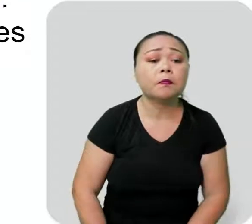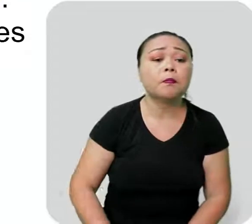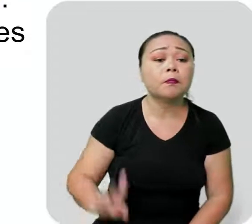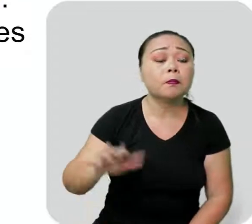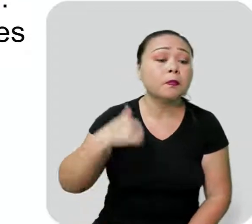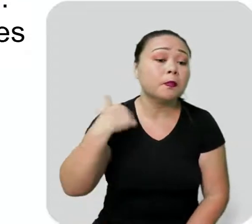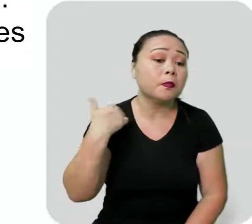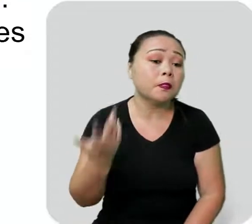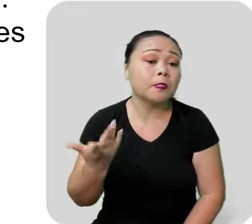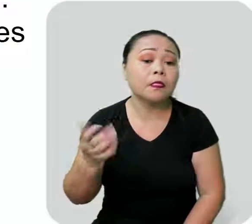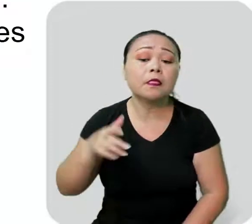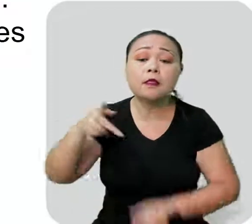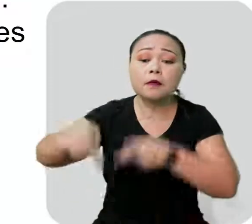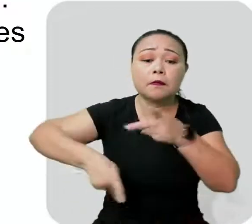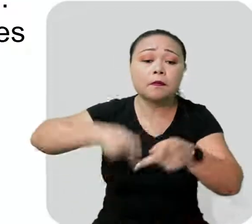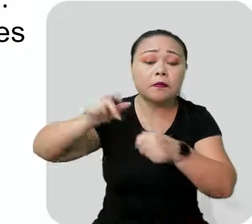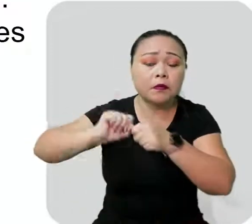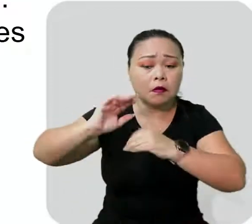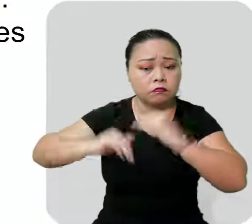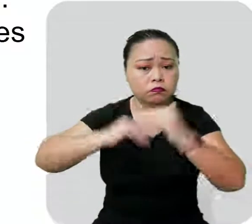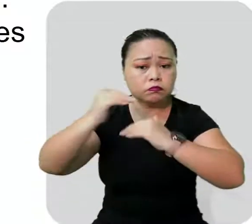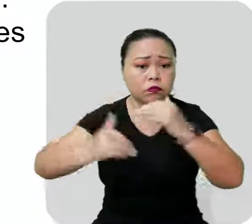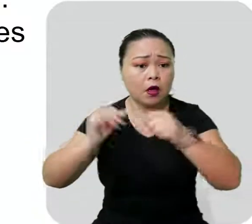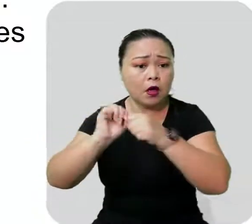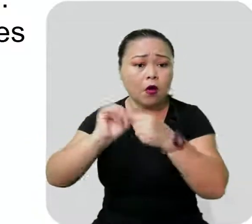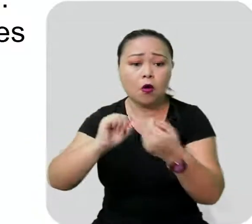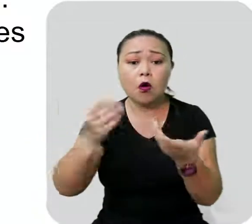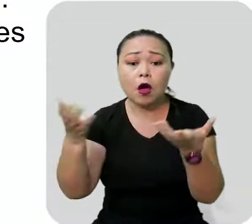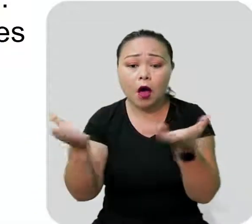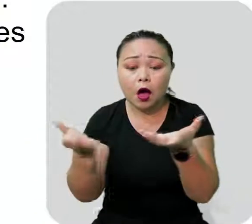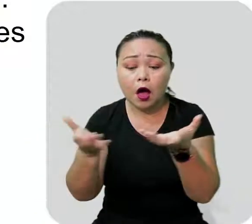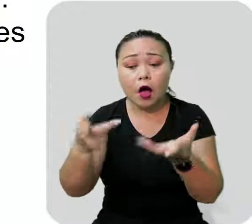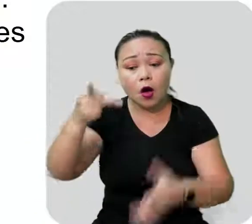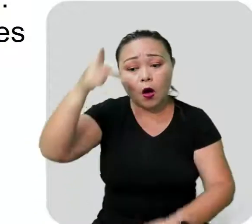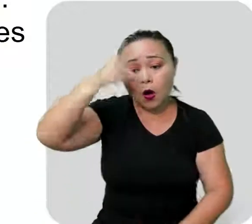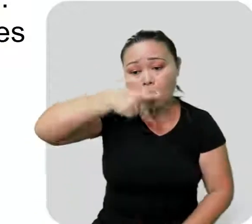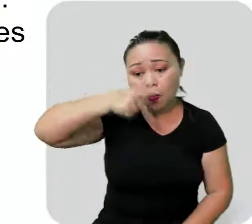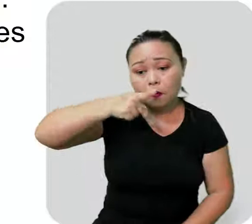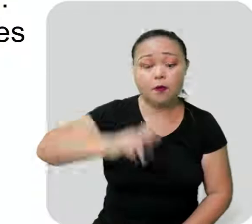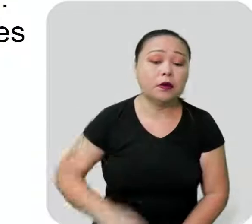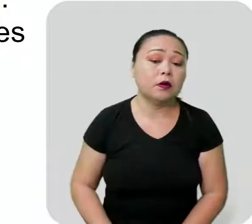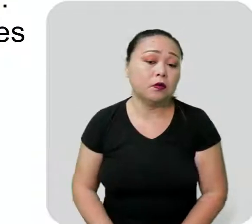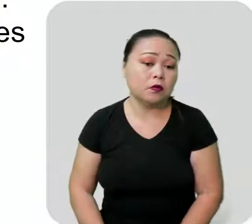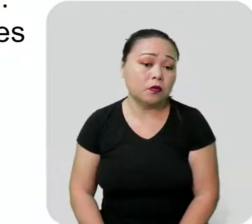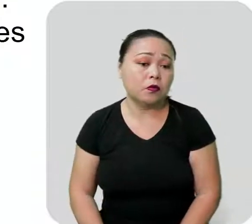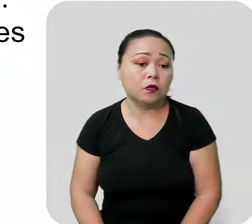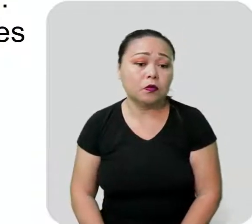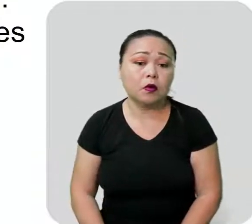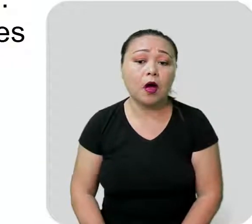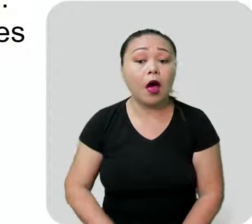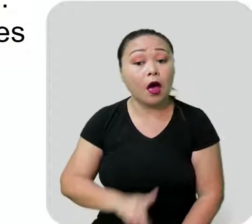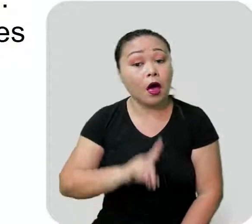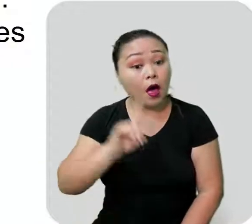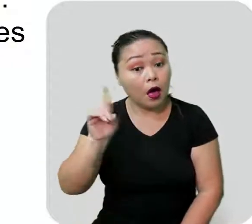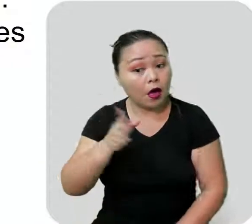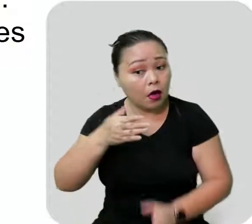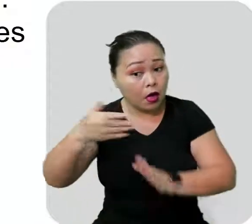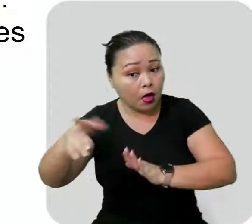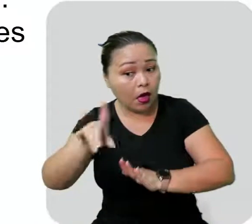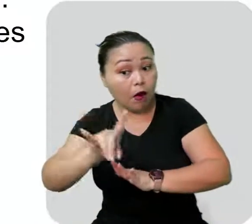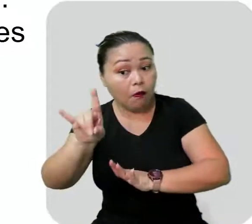Nilson a sensação se desenvolveu na região que hoje corresponde o atual peru E aí